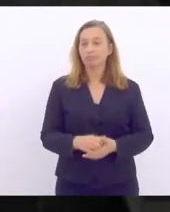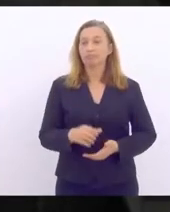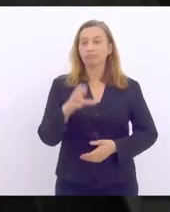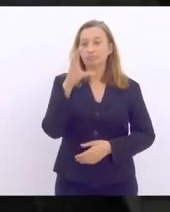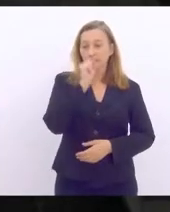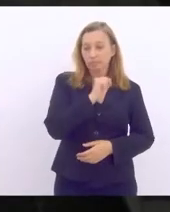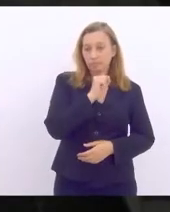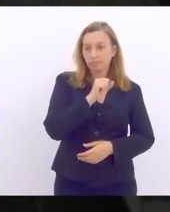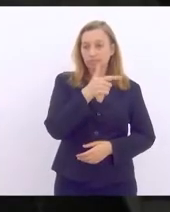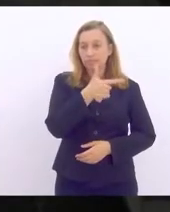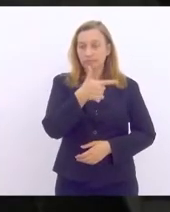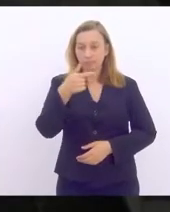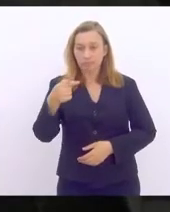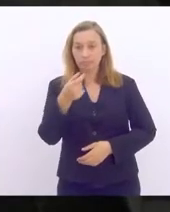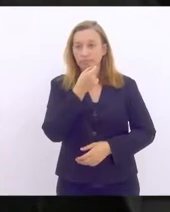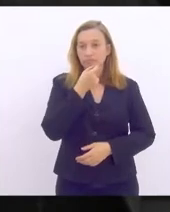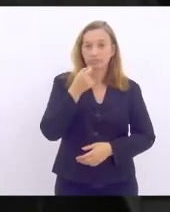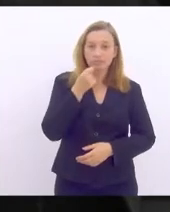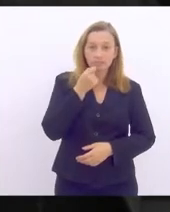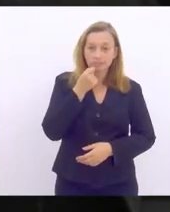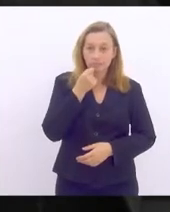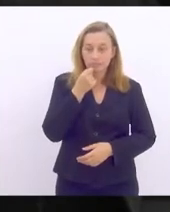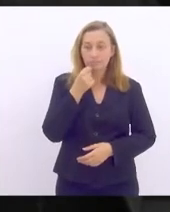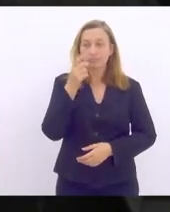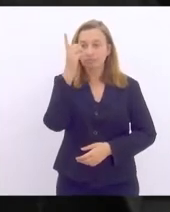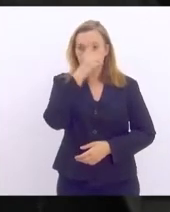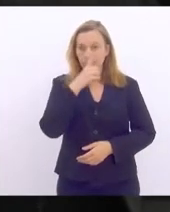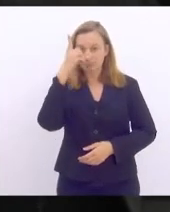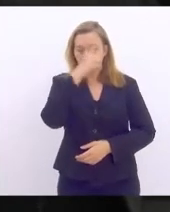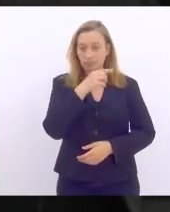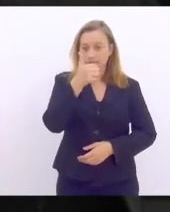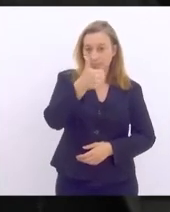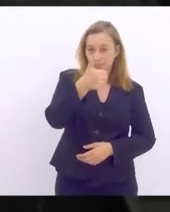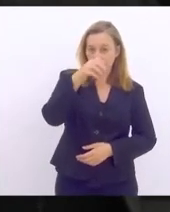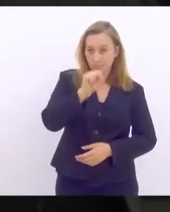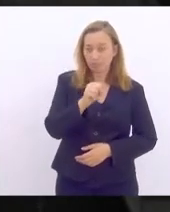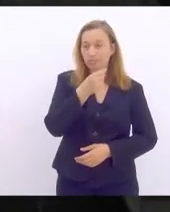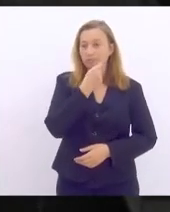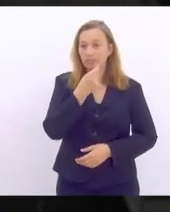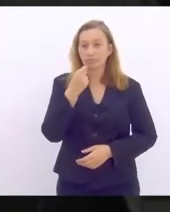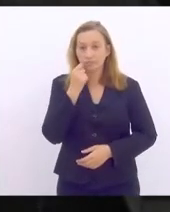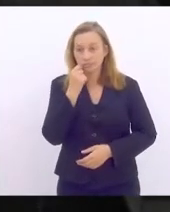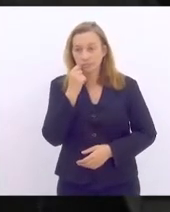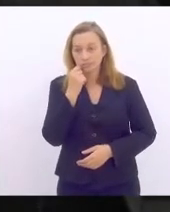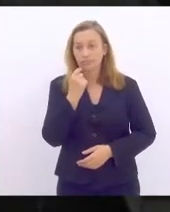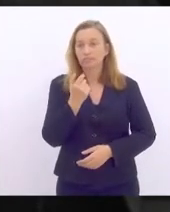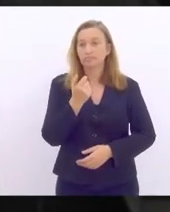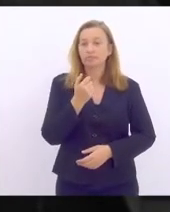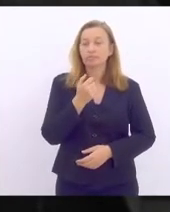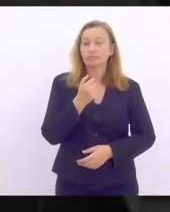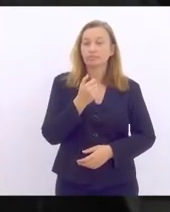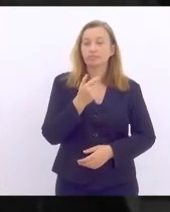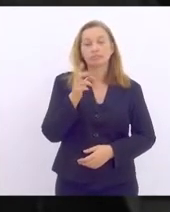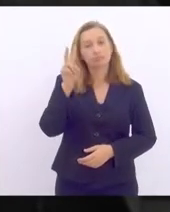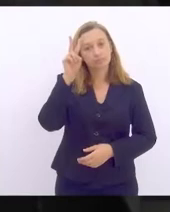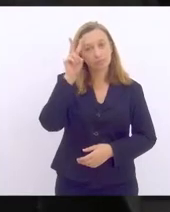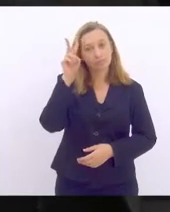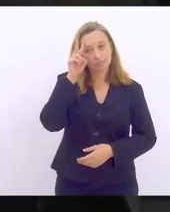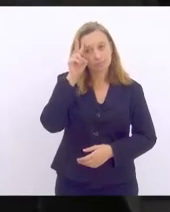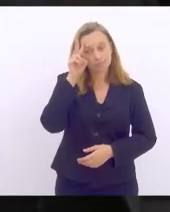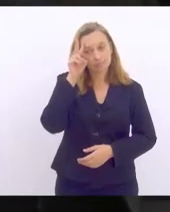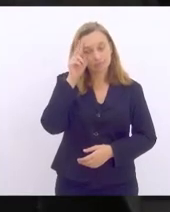sábado 17 de setembro domingo 18 de Setembro E segunda-feira